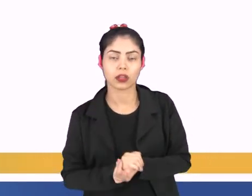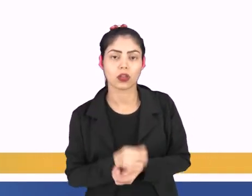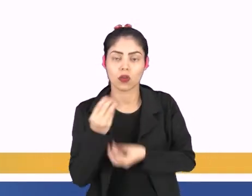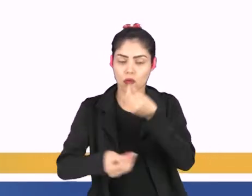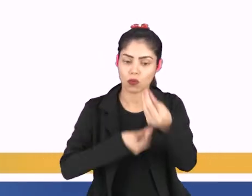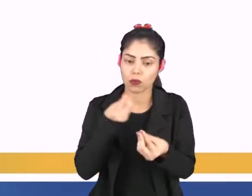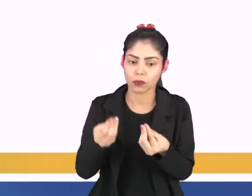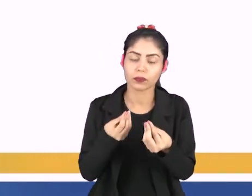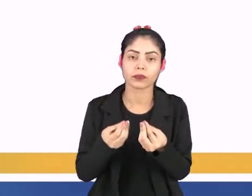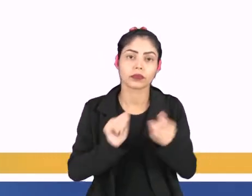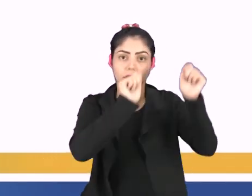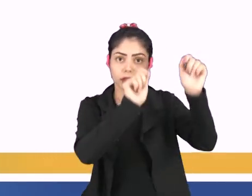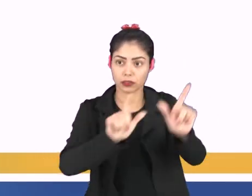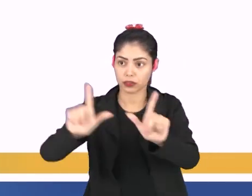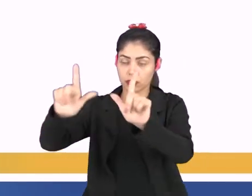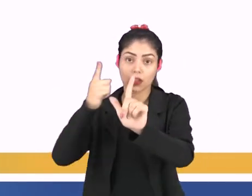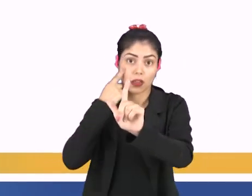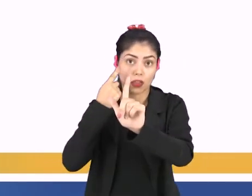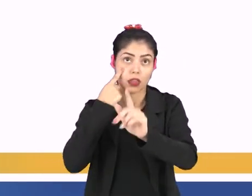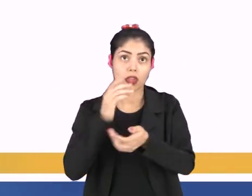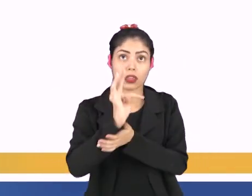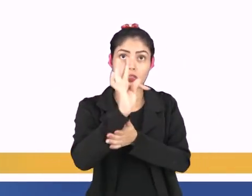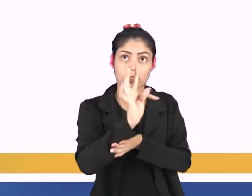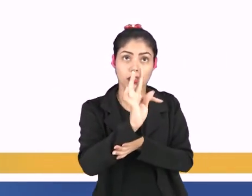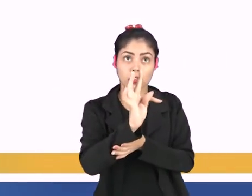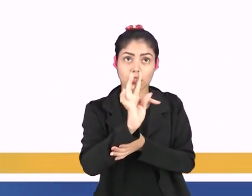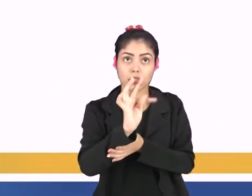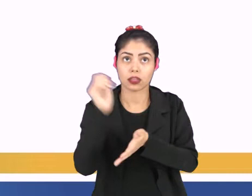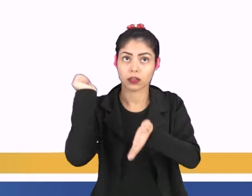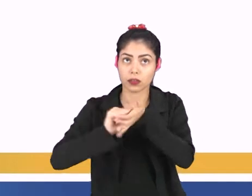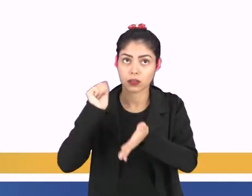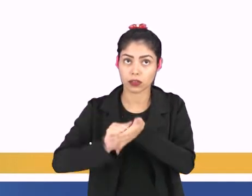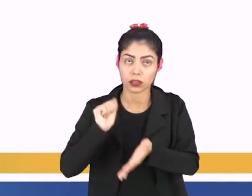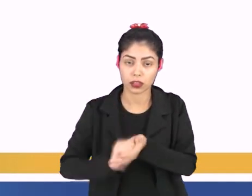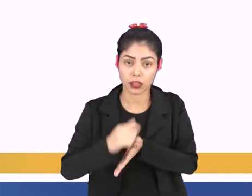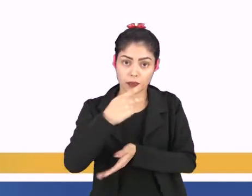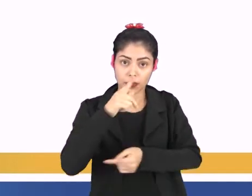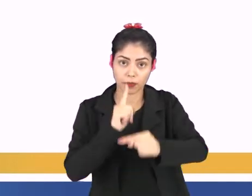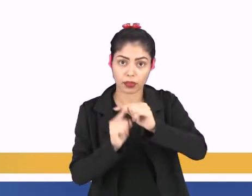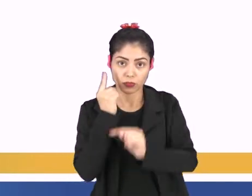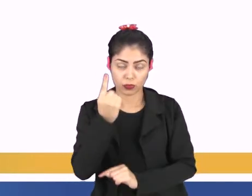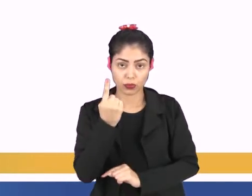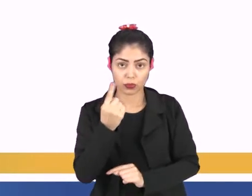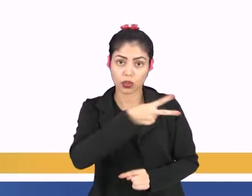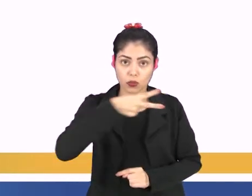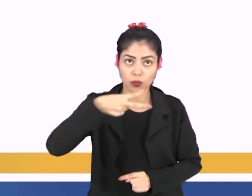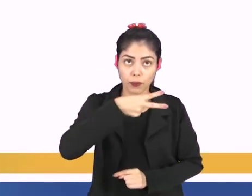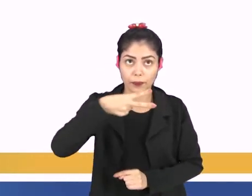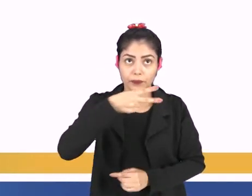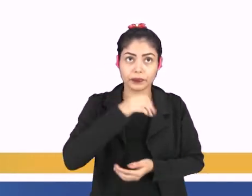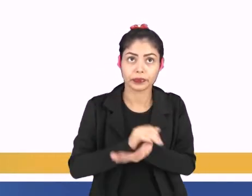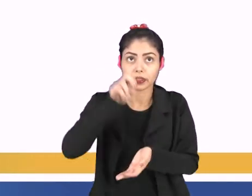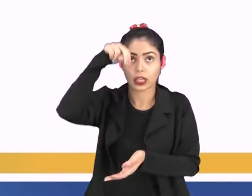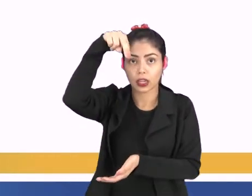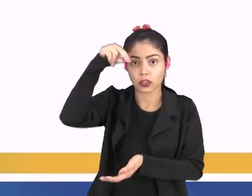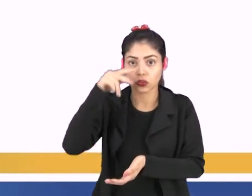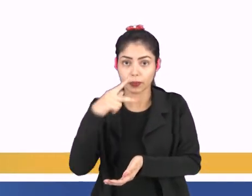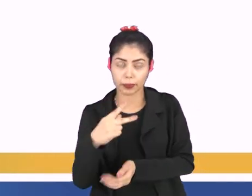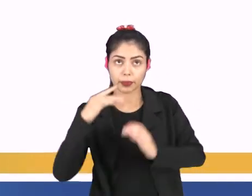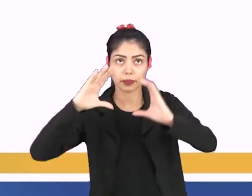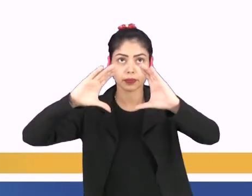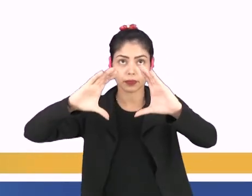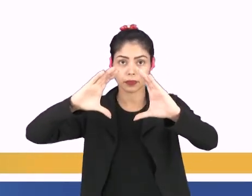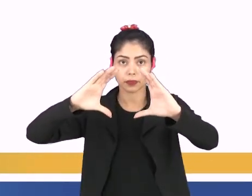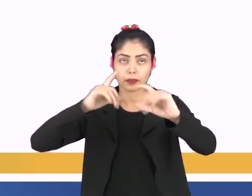conforme está na telinha, que é T subscrito em P mais 1 igual a N sobre